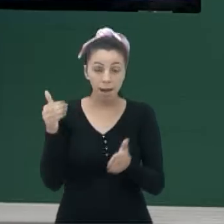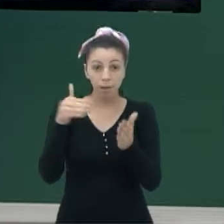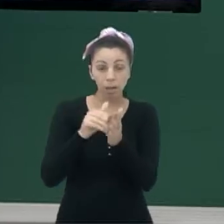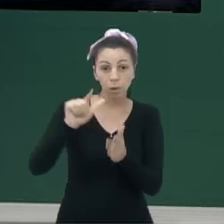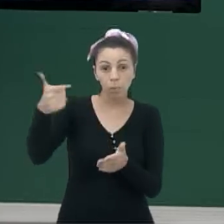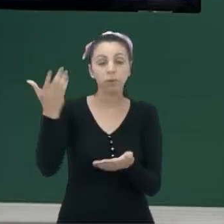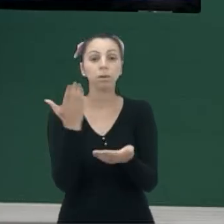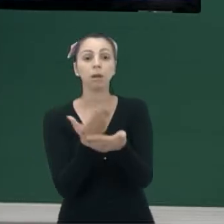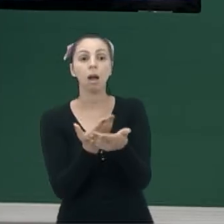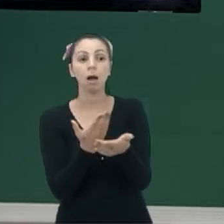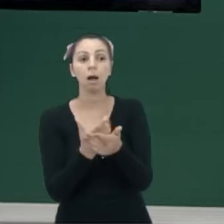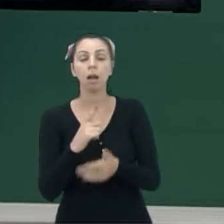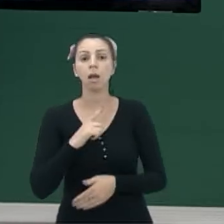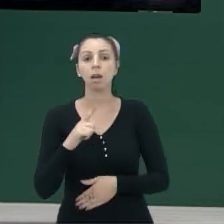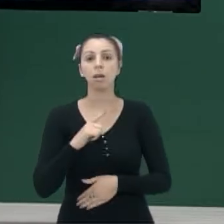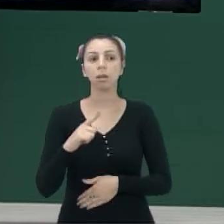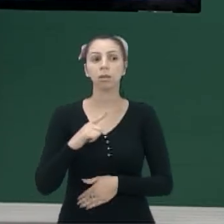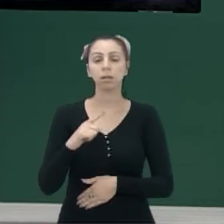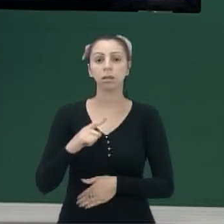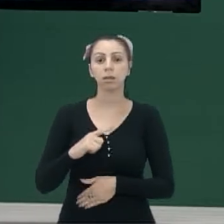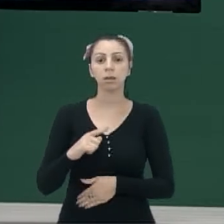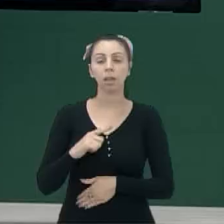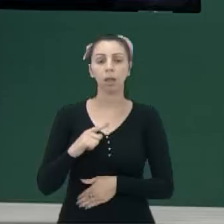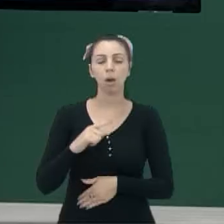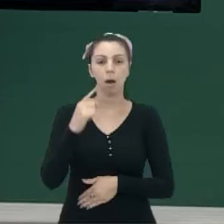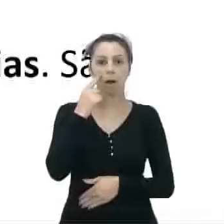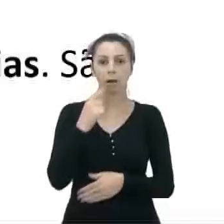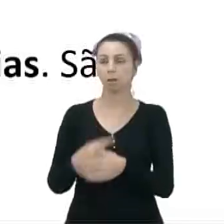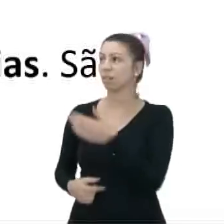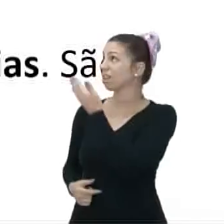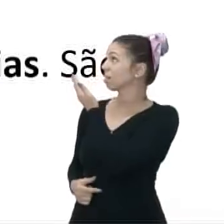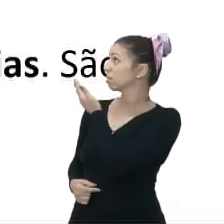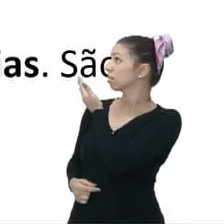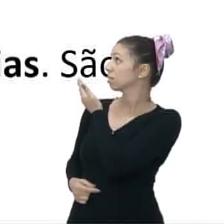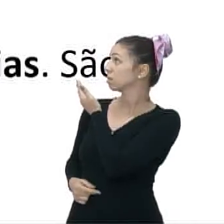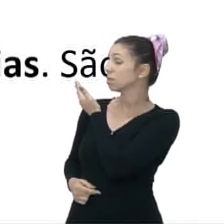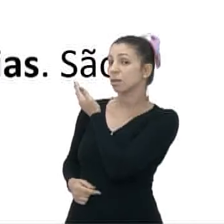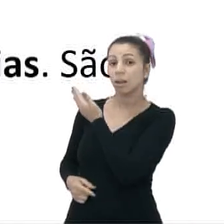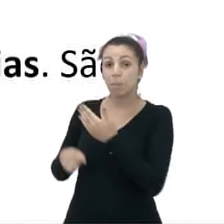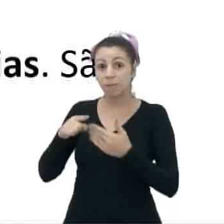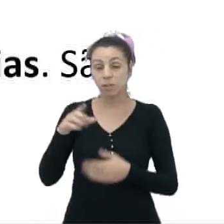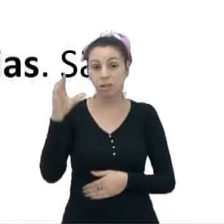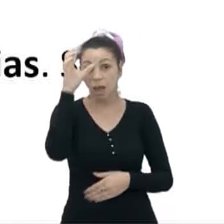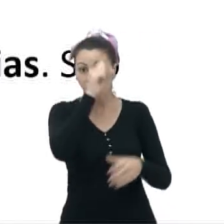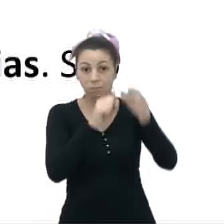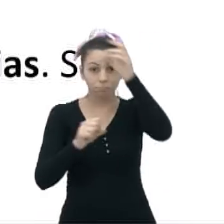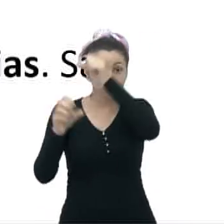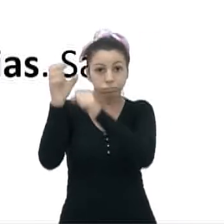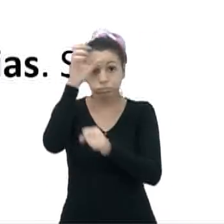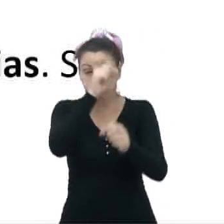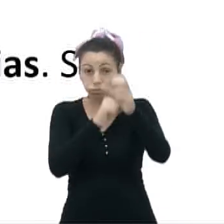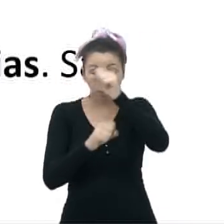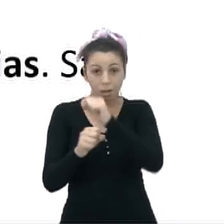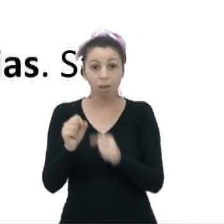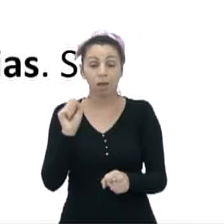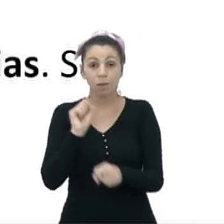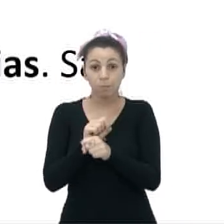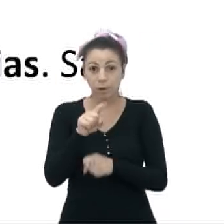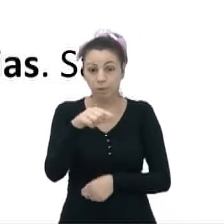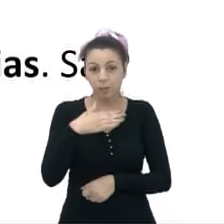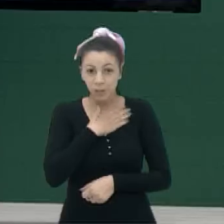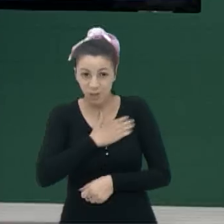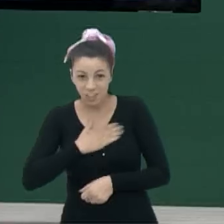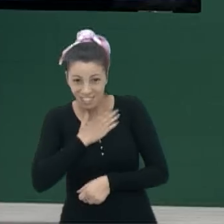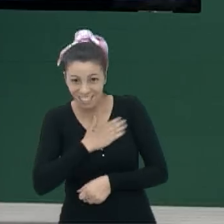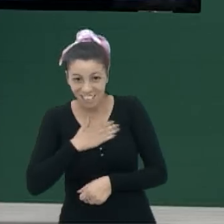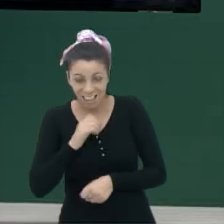próxima aula. Tem aqui uma indicação de bibliografia para que vocês possam aprofundar o conhecimento de vocês. E eu espero que vocês tenham gostado da